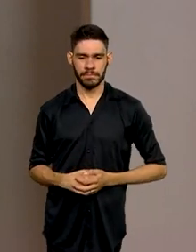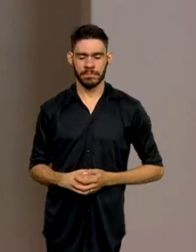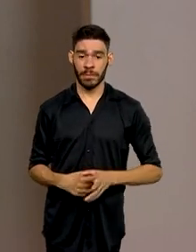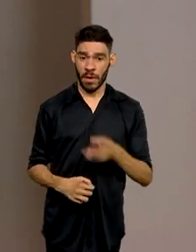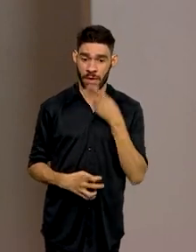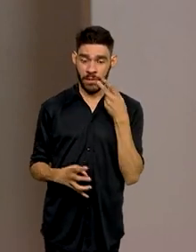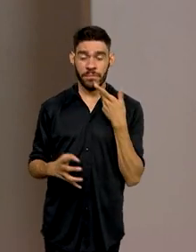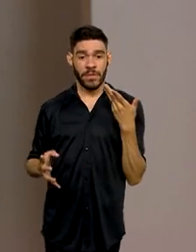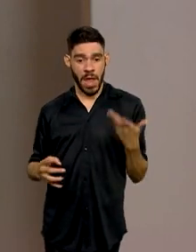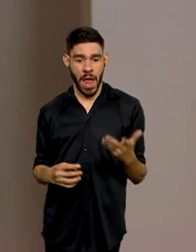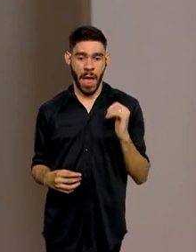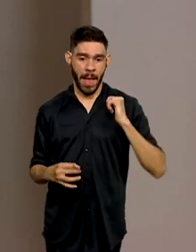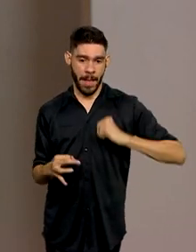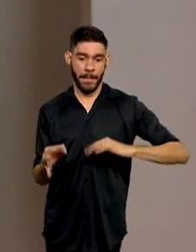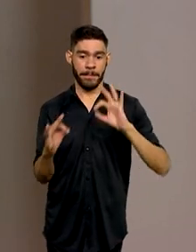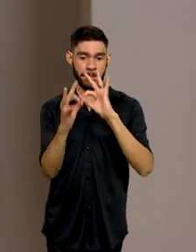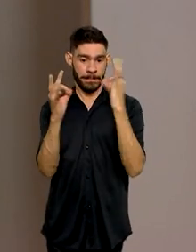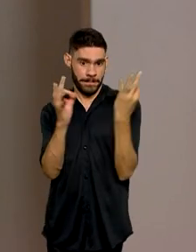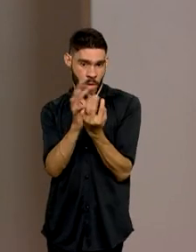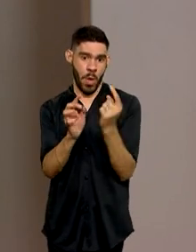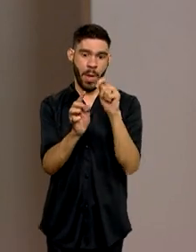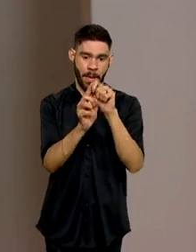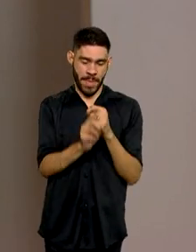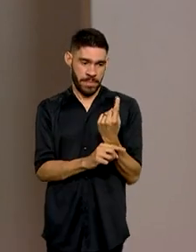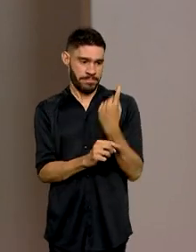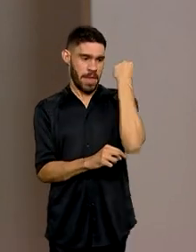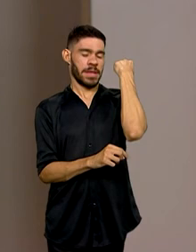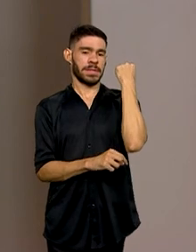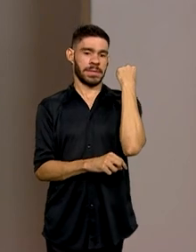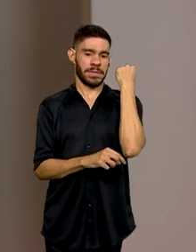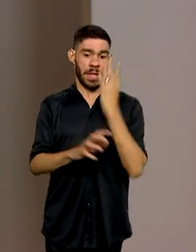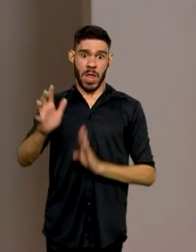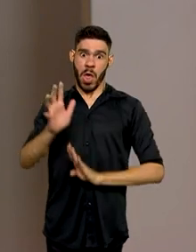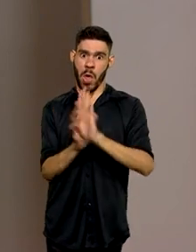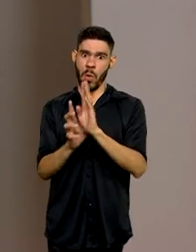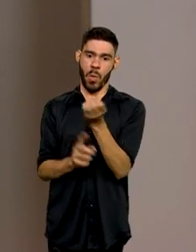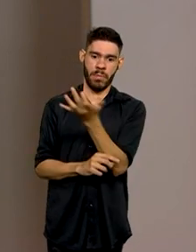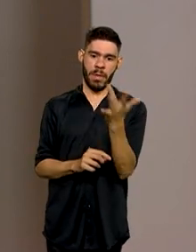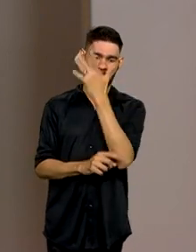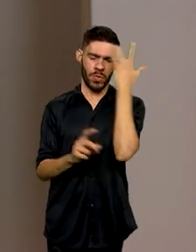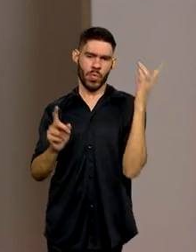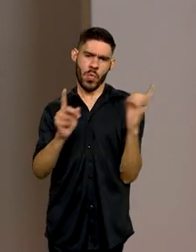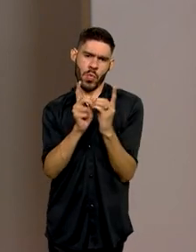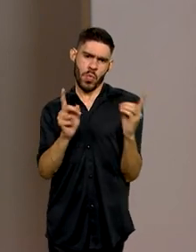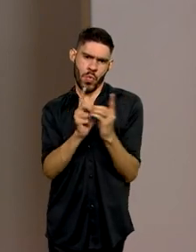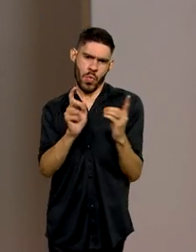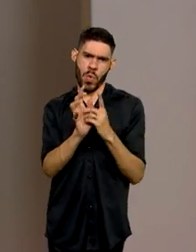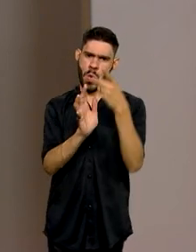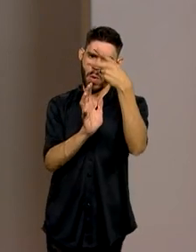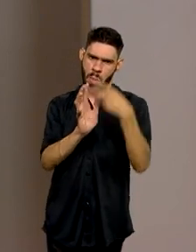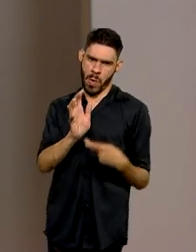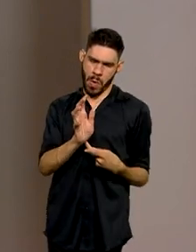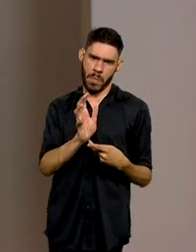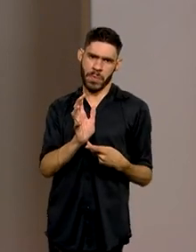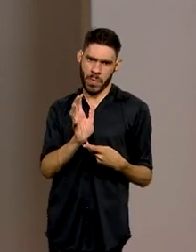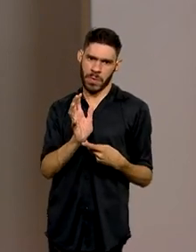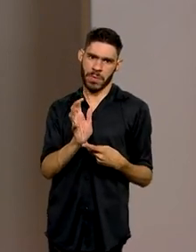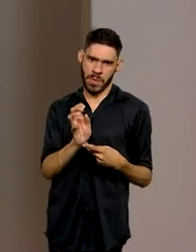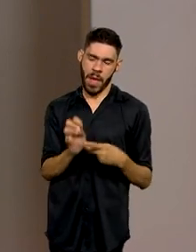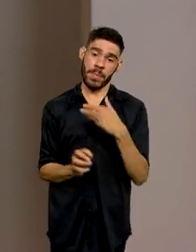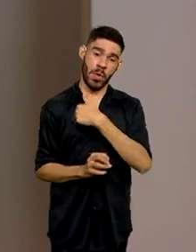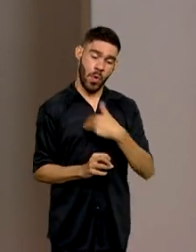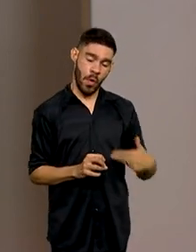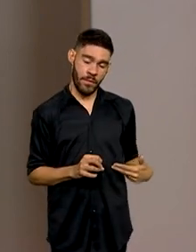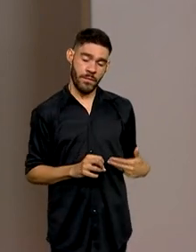Vamos falar então de Bolsa Família. No mês passado, aumentou o número de beneficiários atendidos pelo programa de transferência de renda do